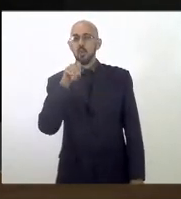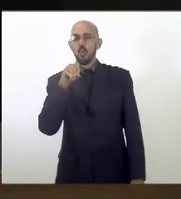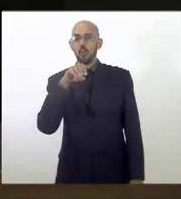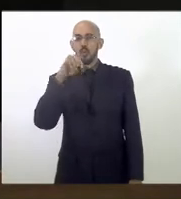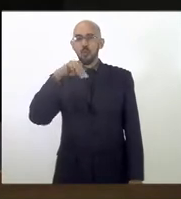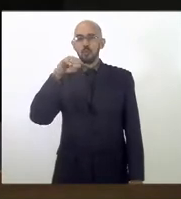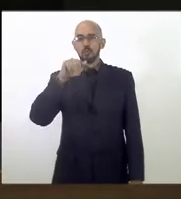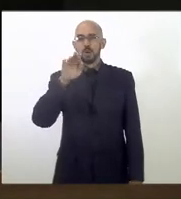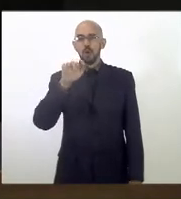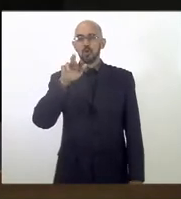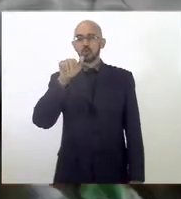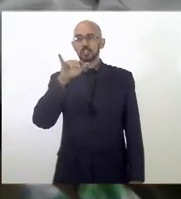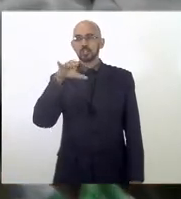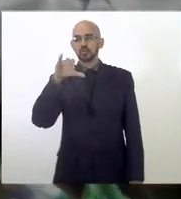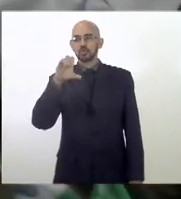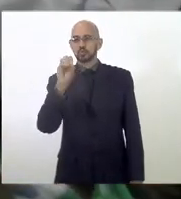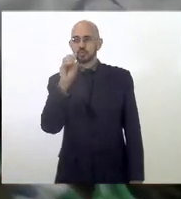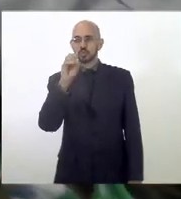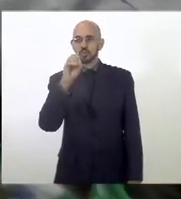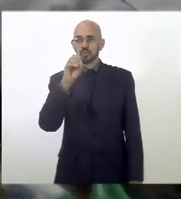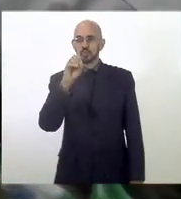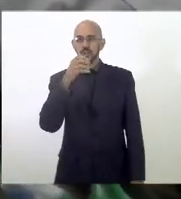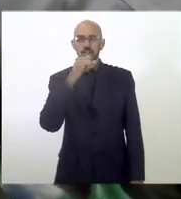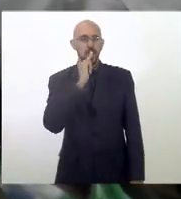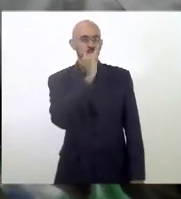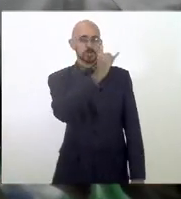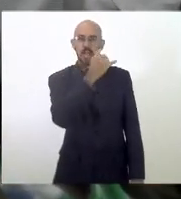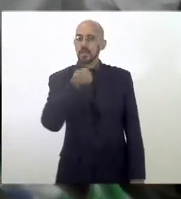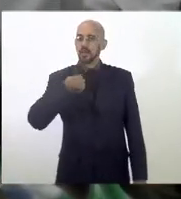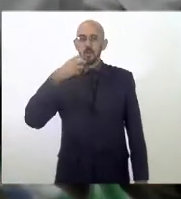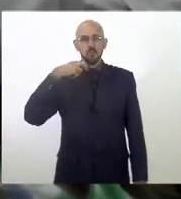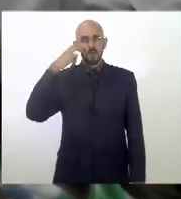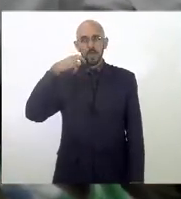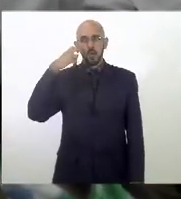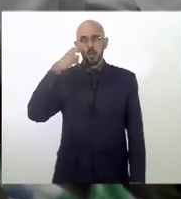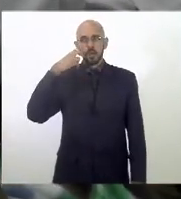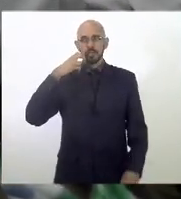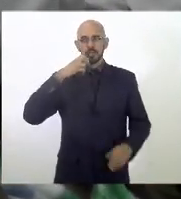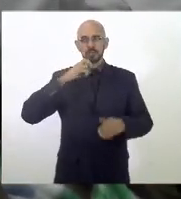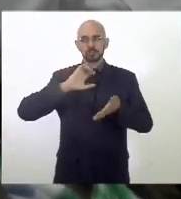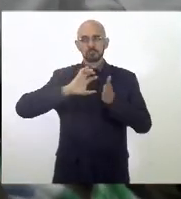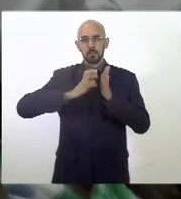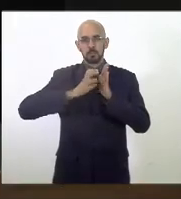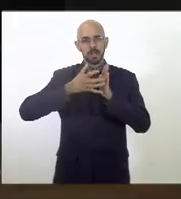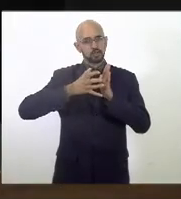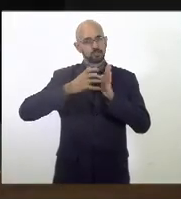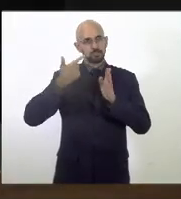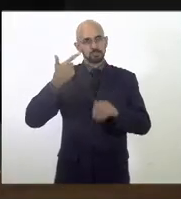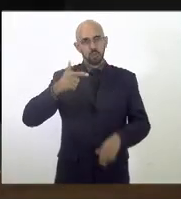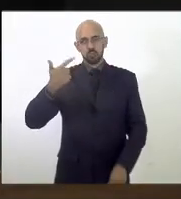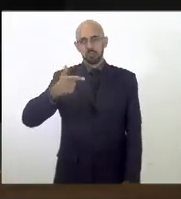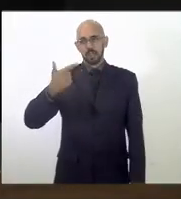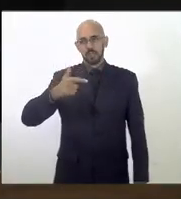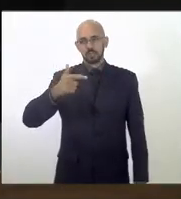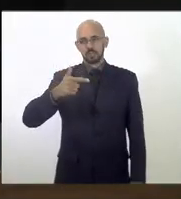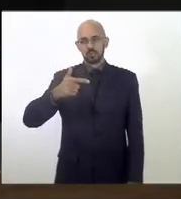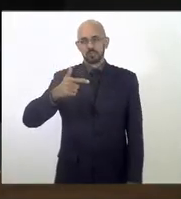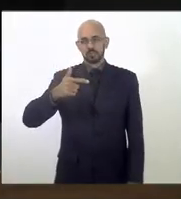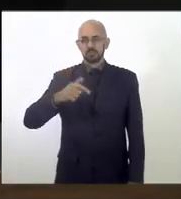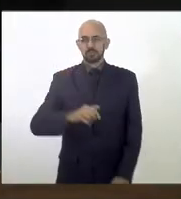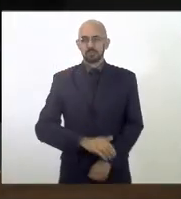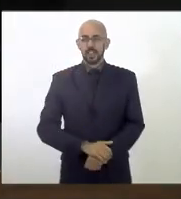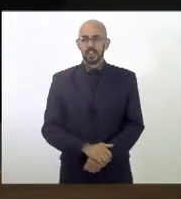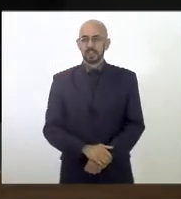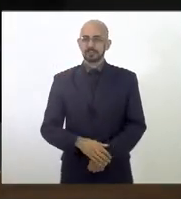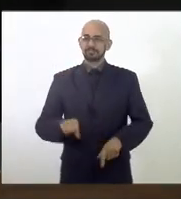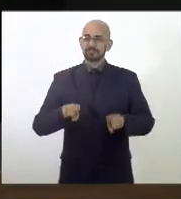Mais uma vez dizer que eu não tenho vergonha de ser político, João, nem vergonha do meu partido. Quero aqui